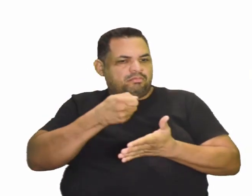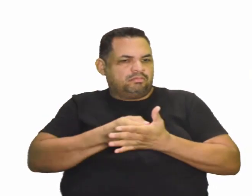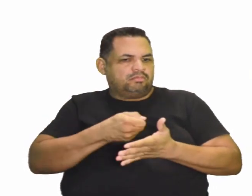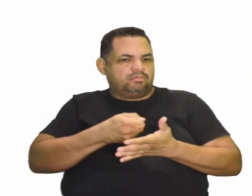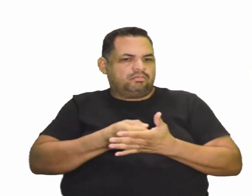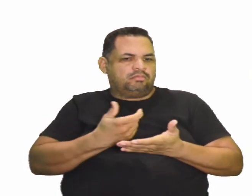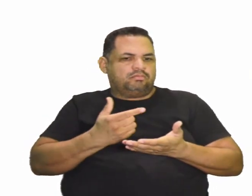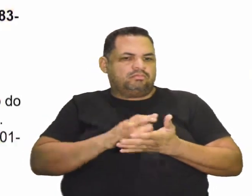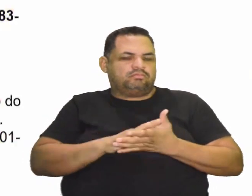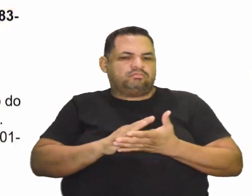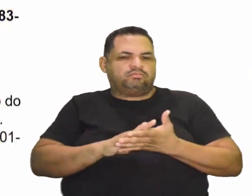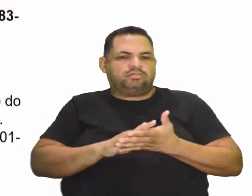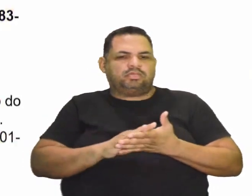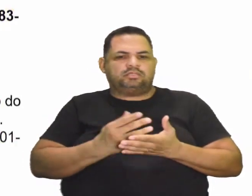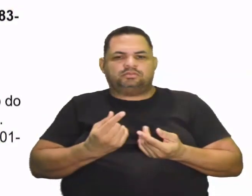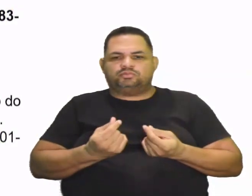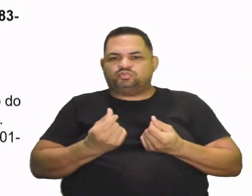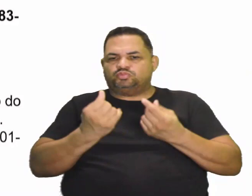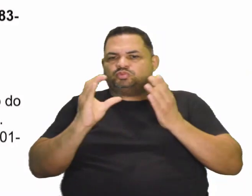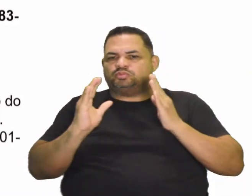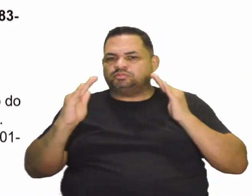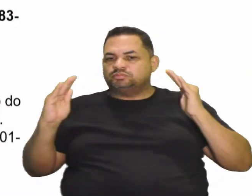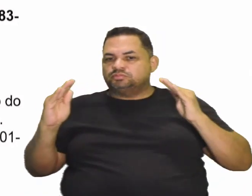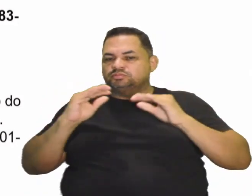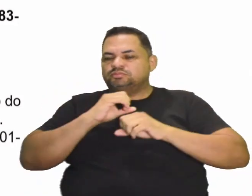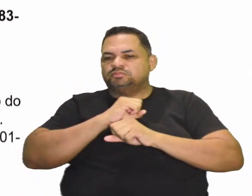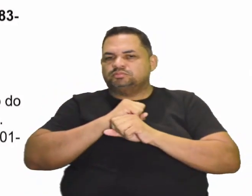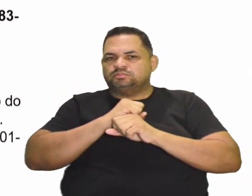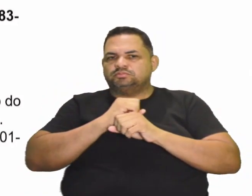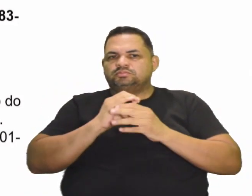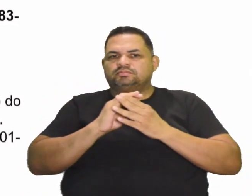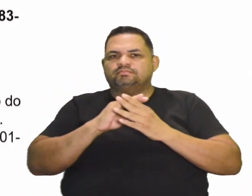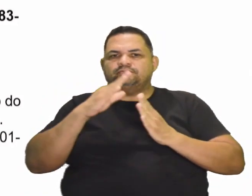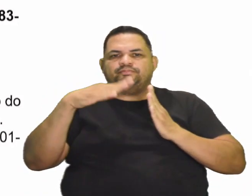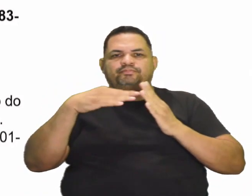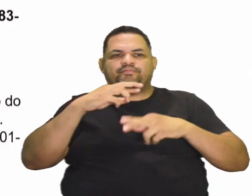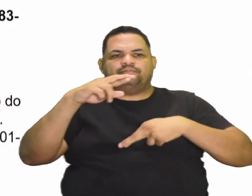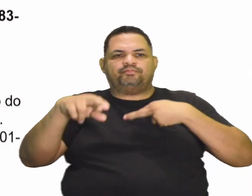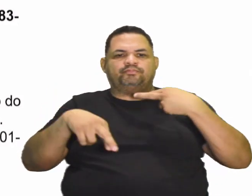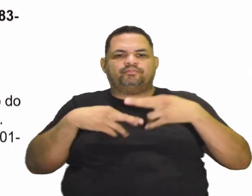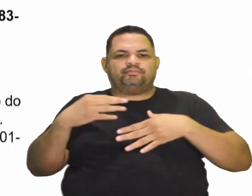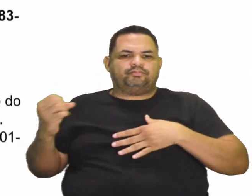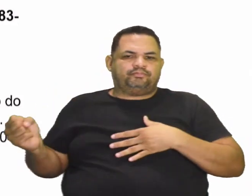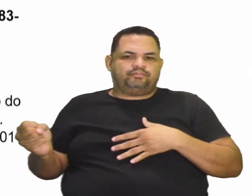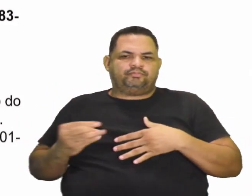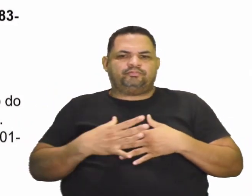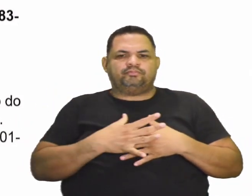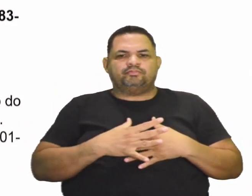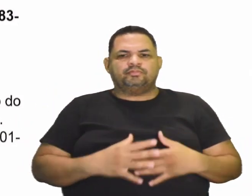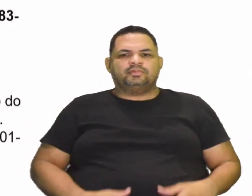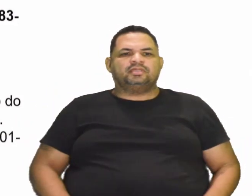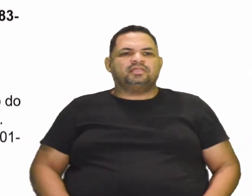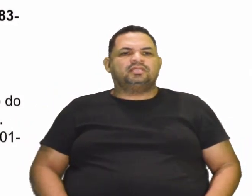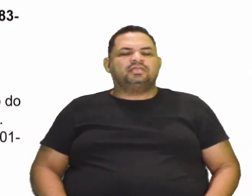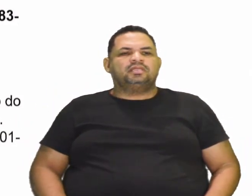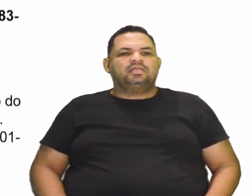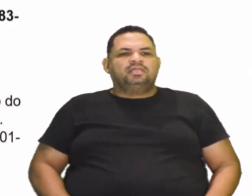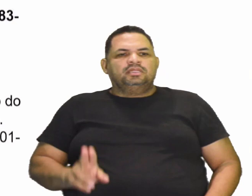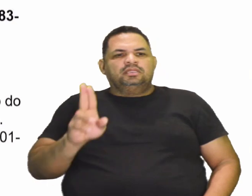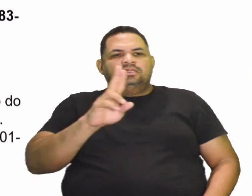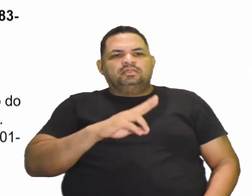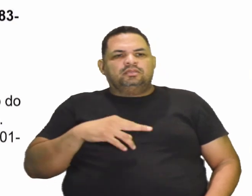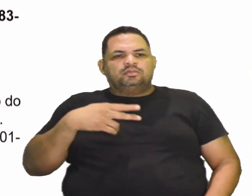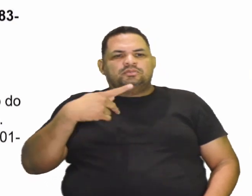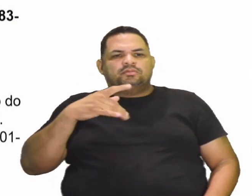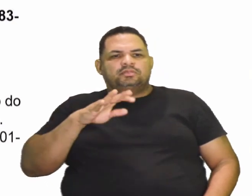patrocínio, né, dos nobres. A pintura renascentista, vamos falar um pouco da pintura renascentista, então o uso da